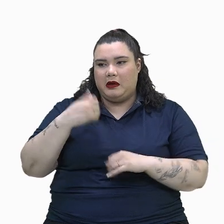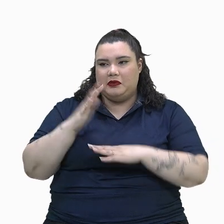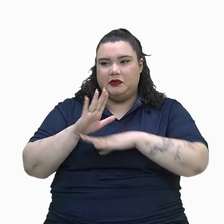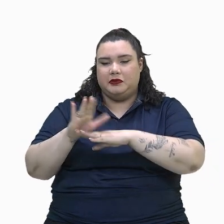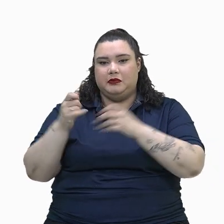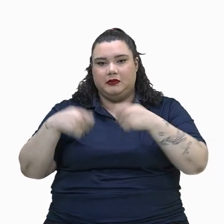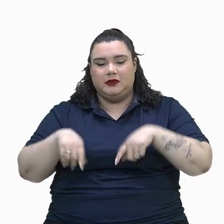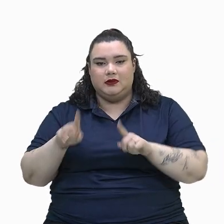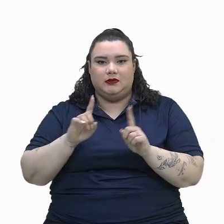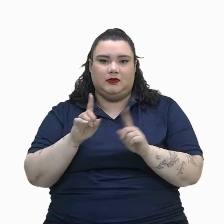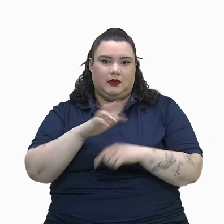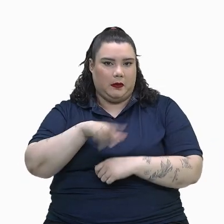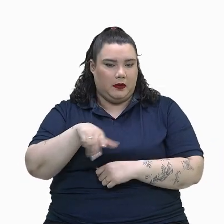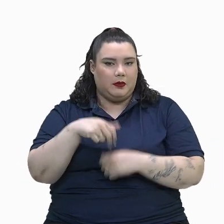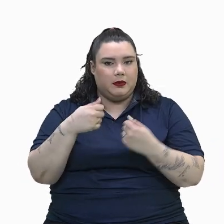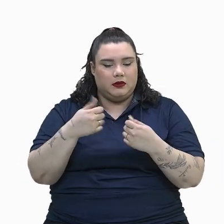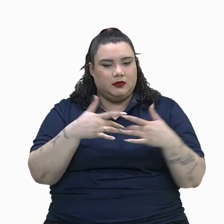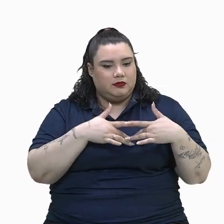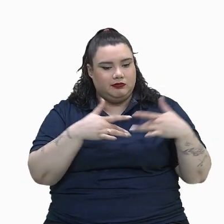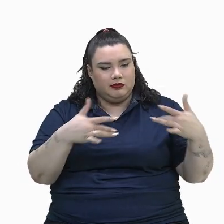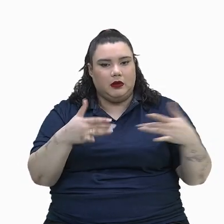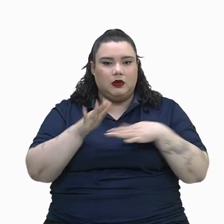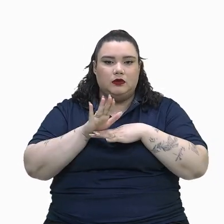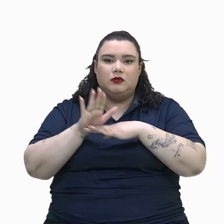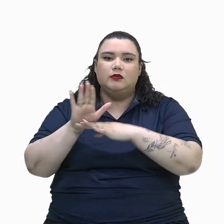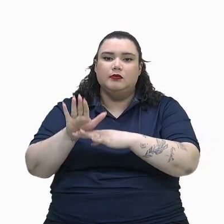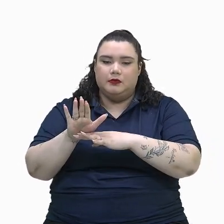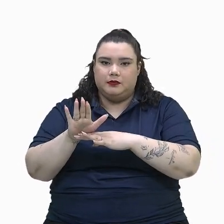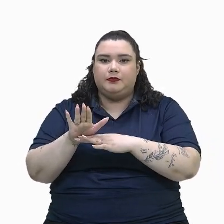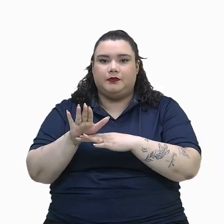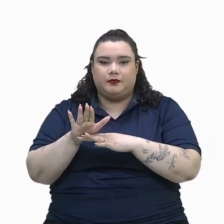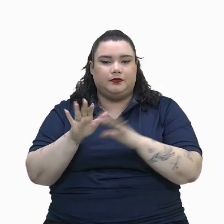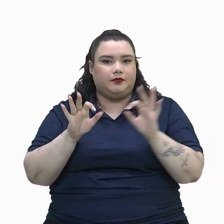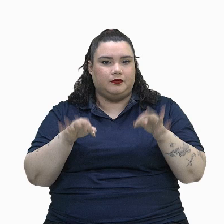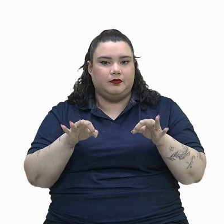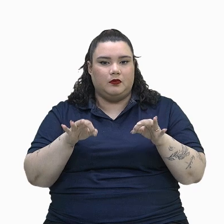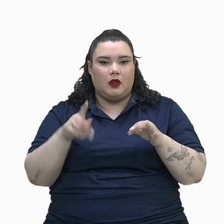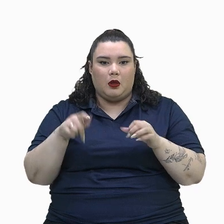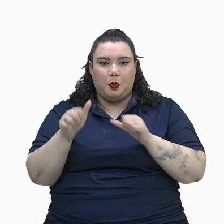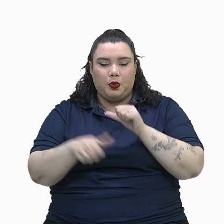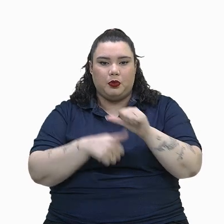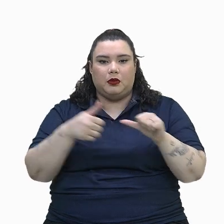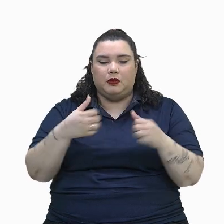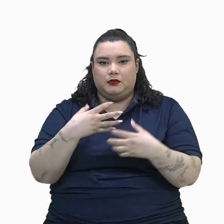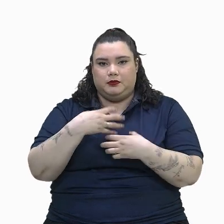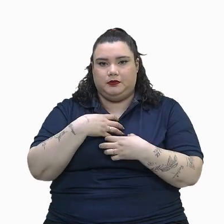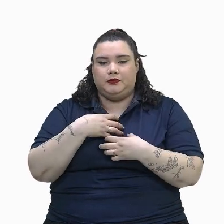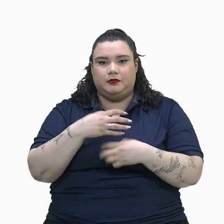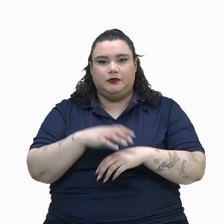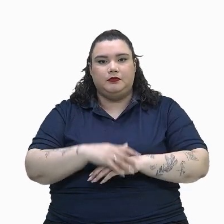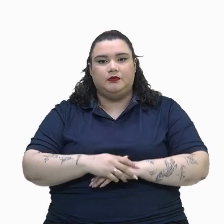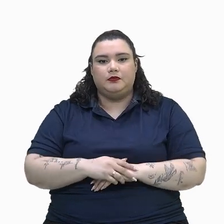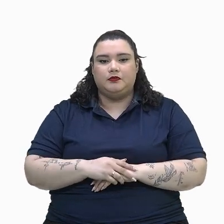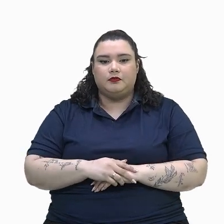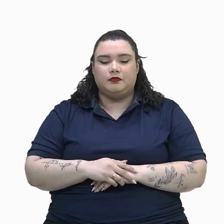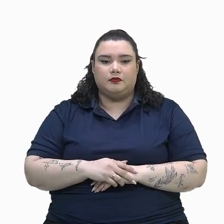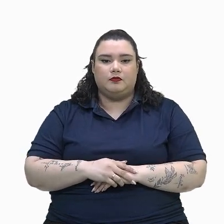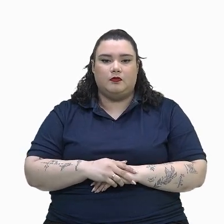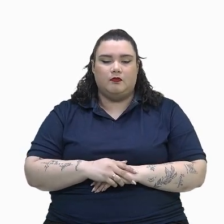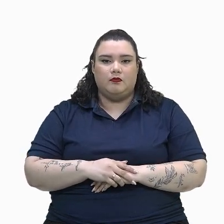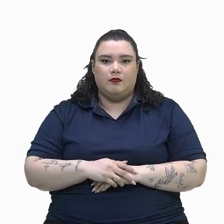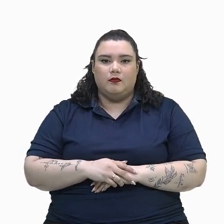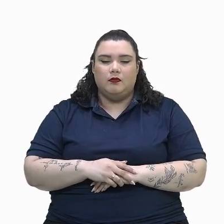naquela situação que está. Se cria no sentido da mudança, né, da transformação.